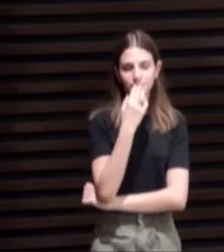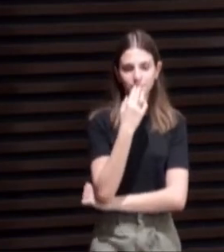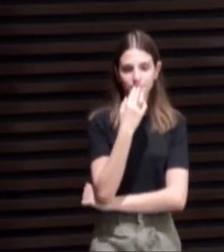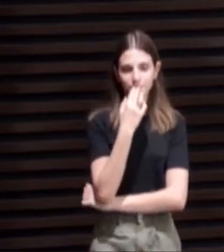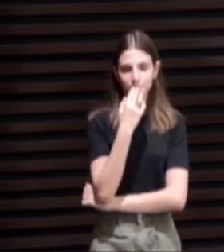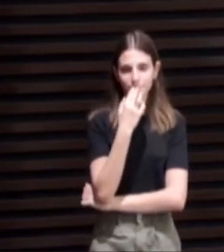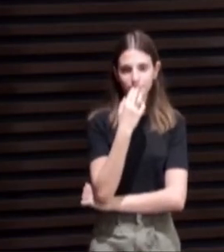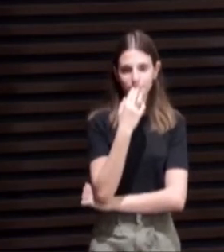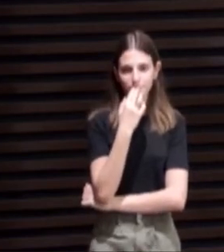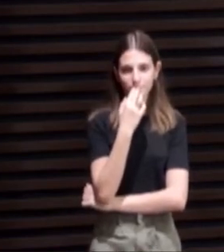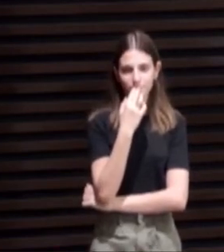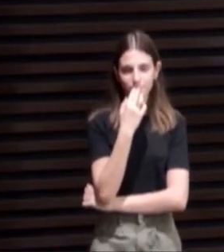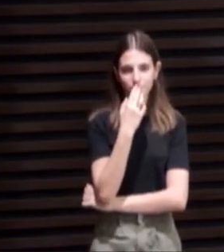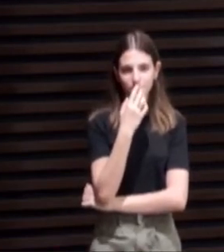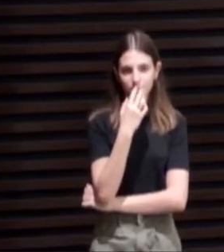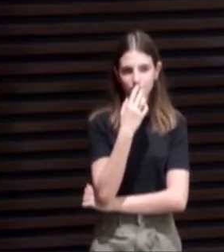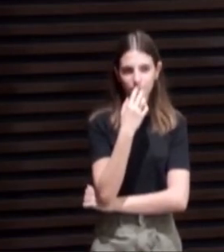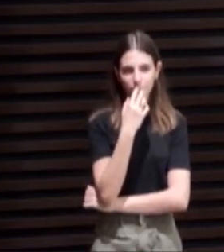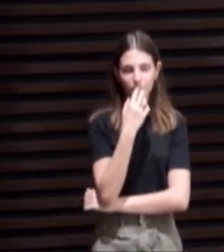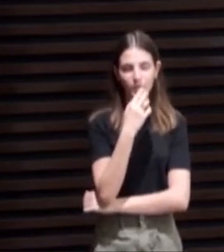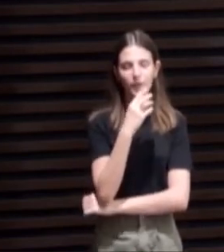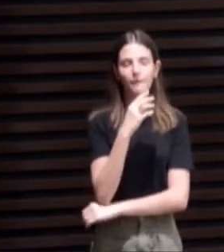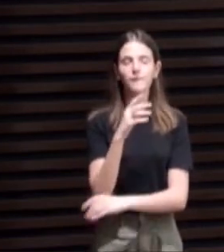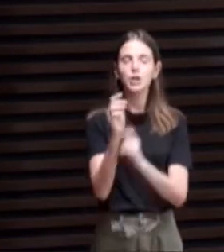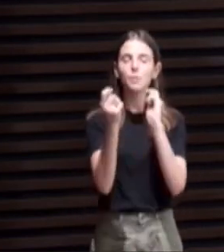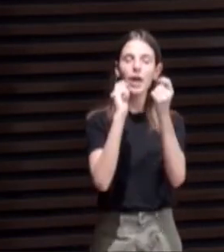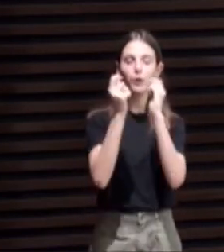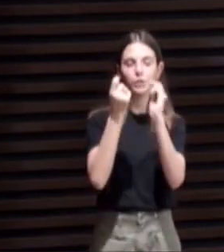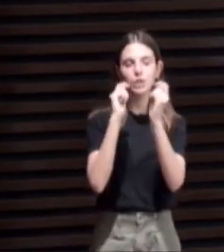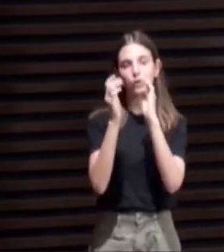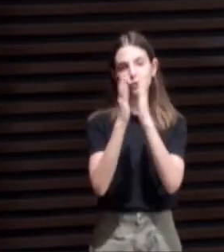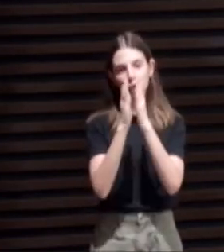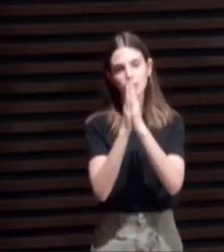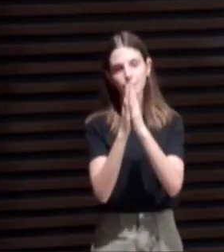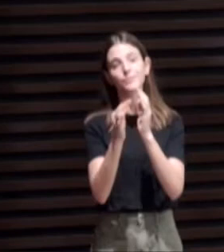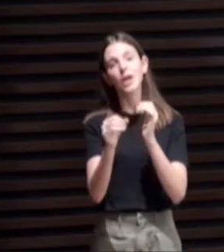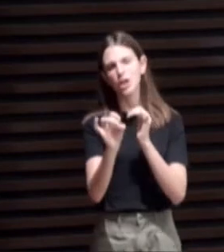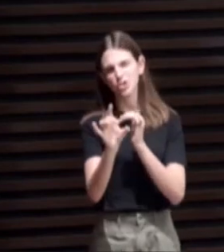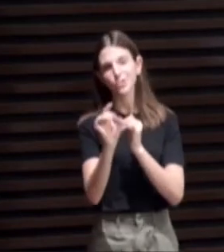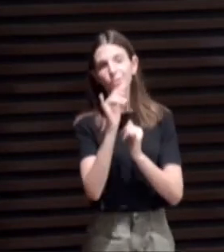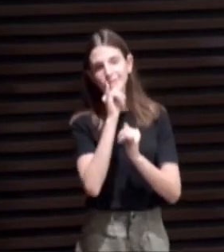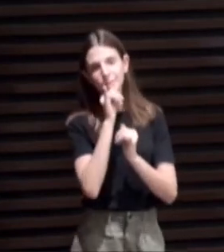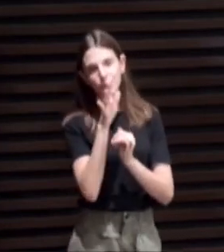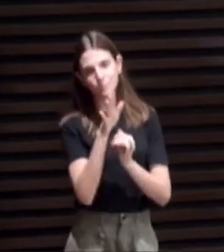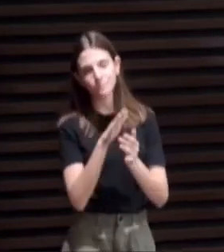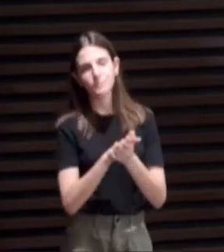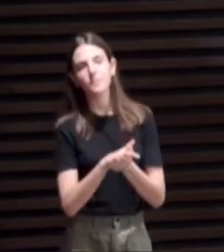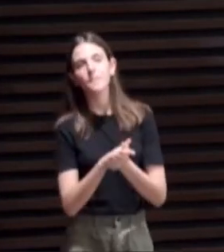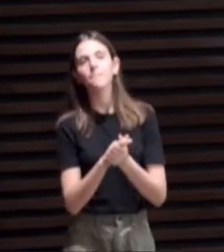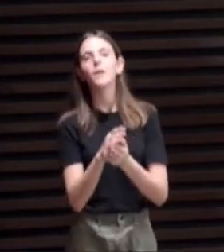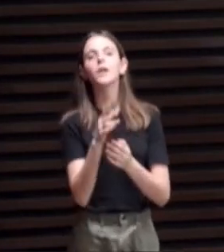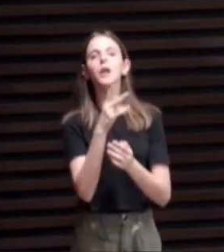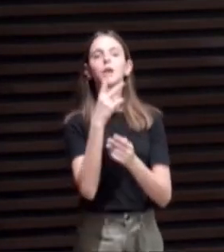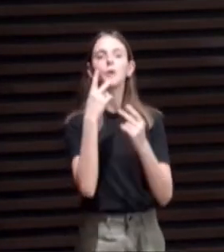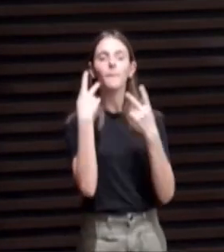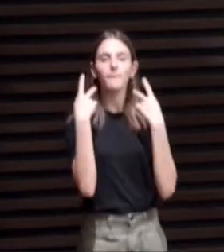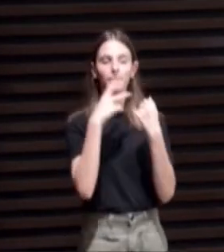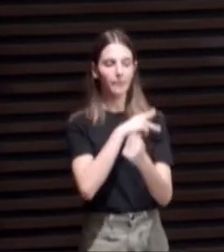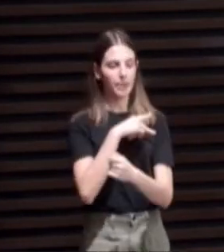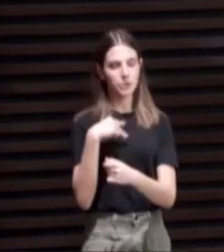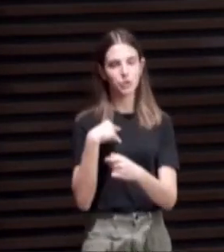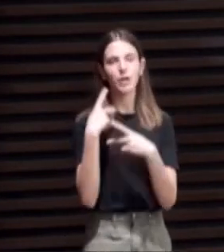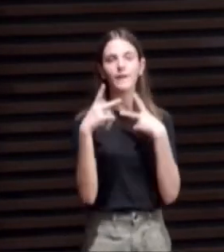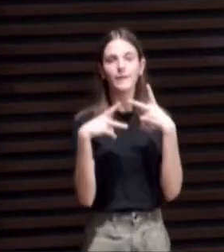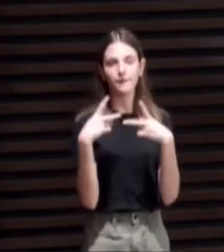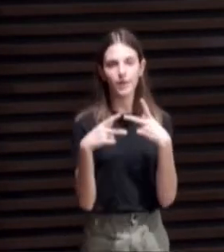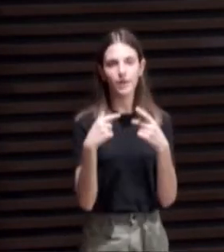a gente vai abrir uma reunião de oração na igreja. Estou dando exemplo, tá? Fictício. E o pastor diz assim, nossa, eu estou sentindo falta que minha igreja